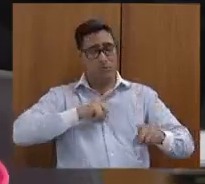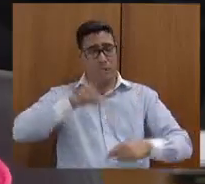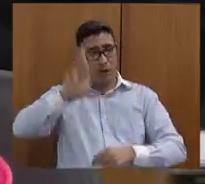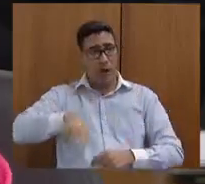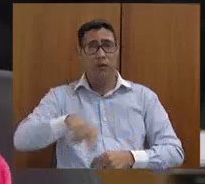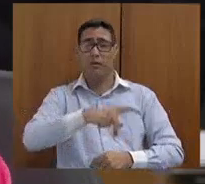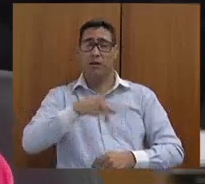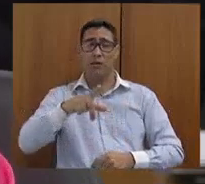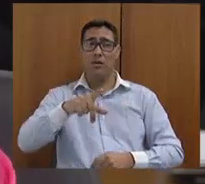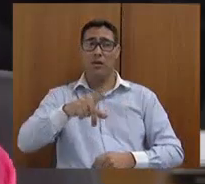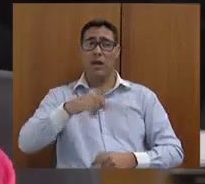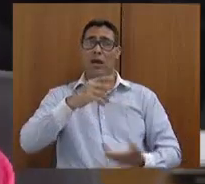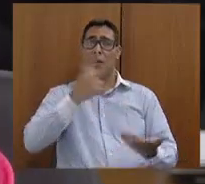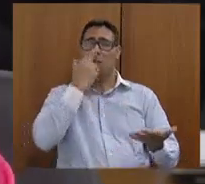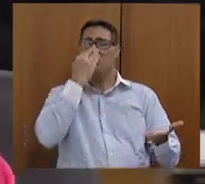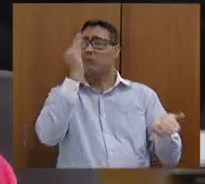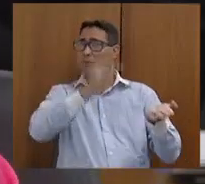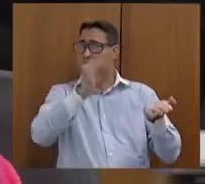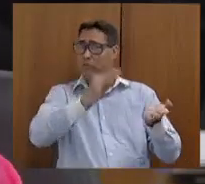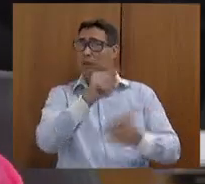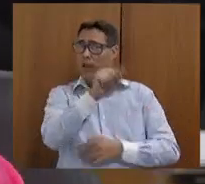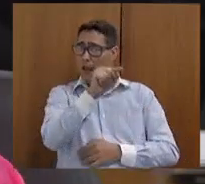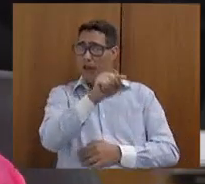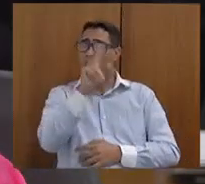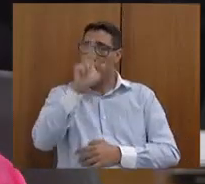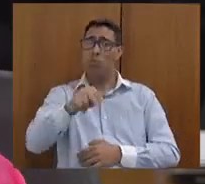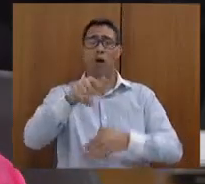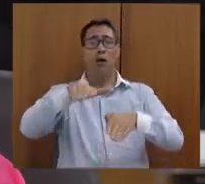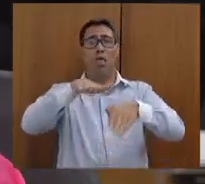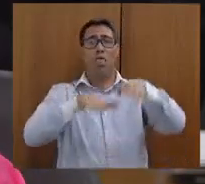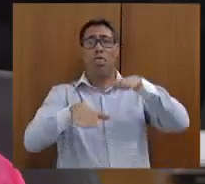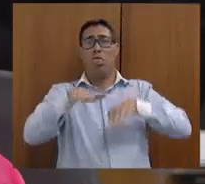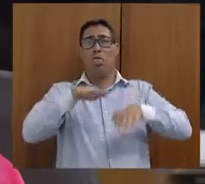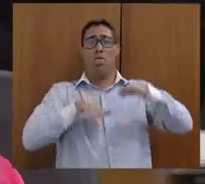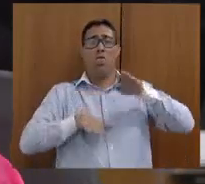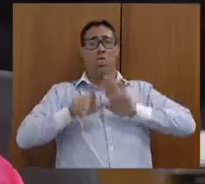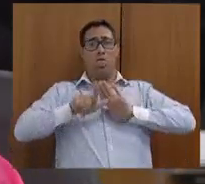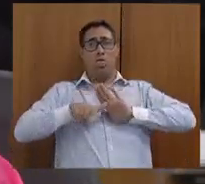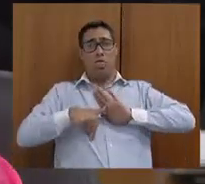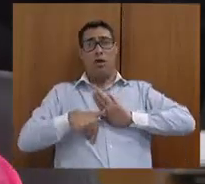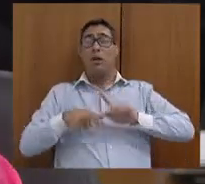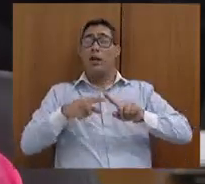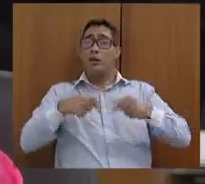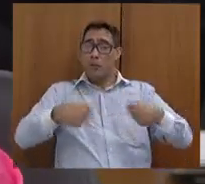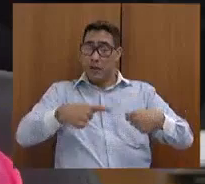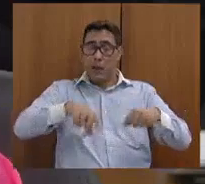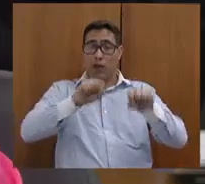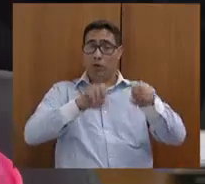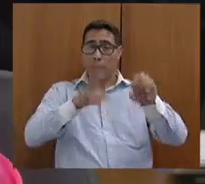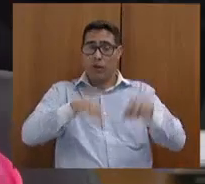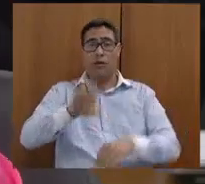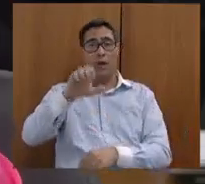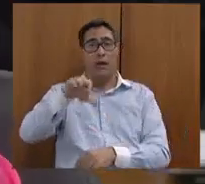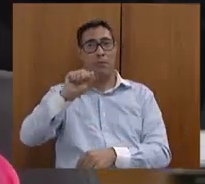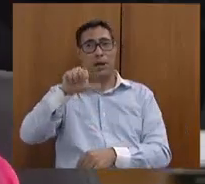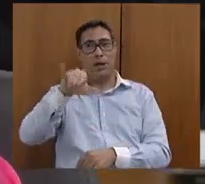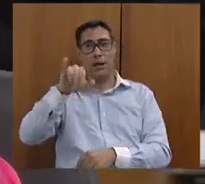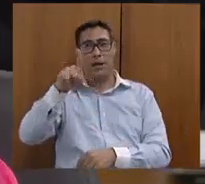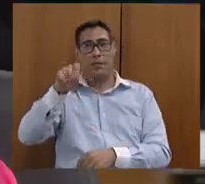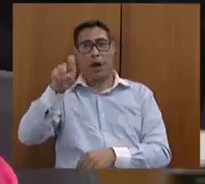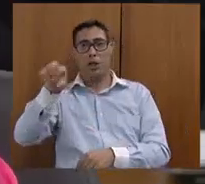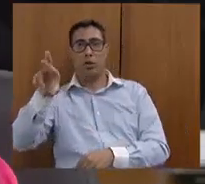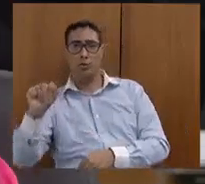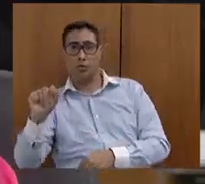um retrocesso quando nós estamos dizendo que educação ela precisa ser emancipadora e sem nós não